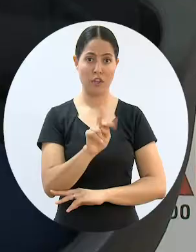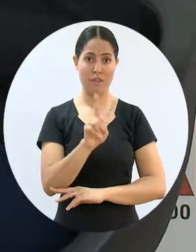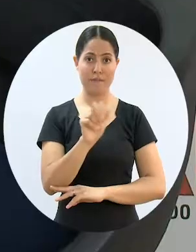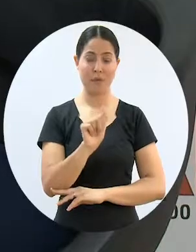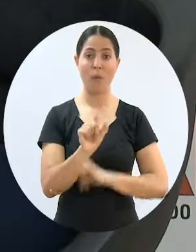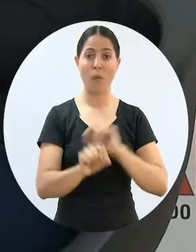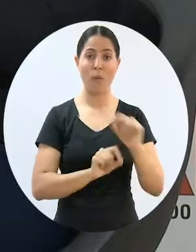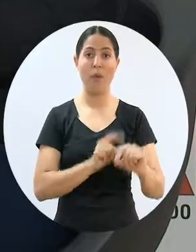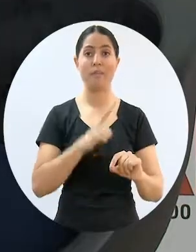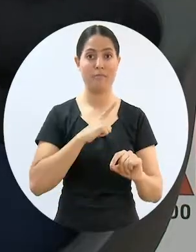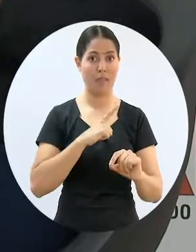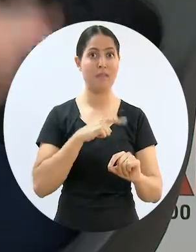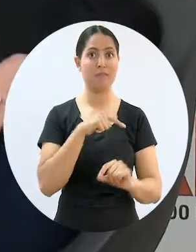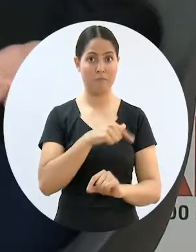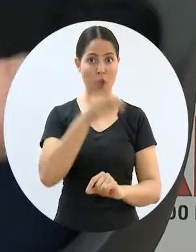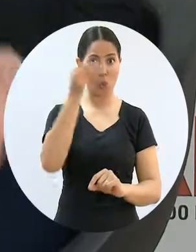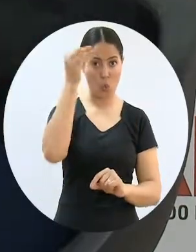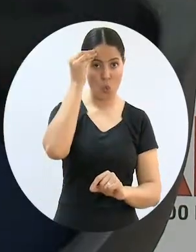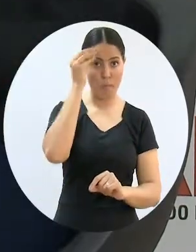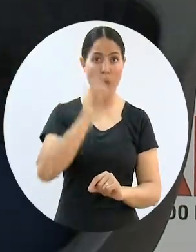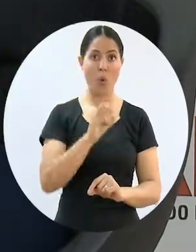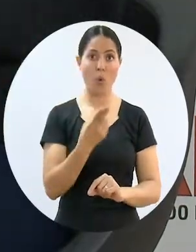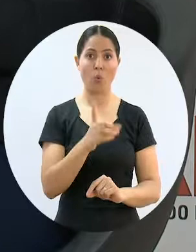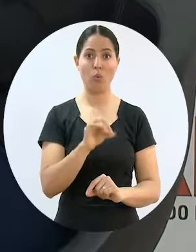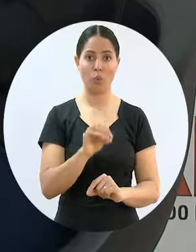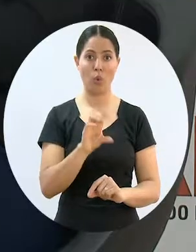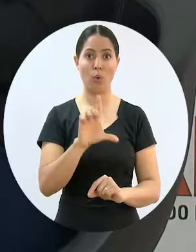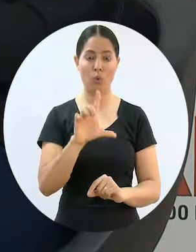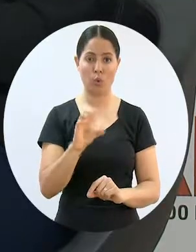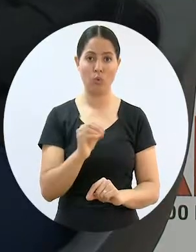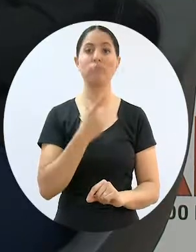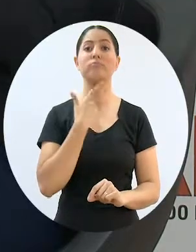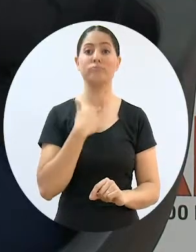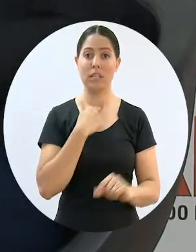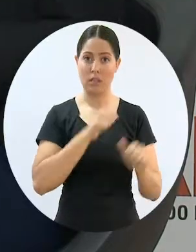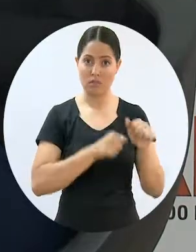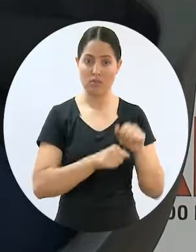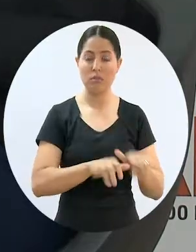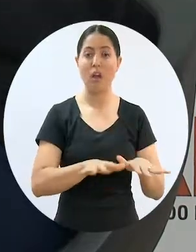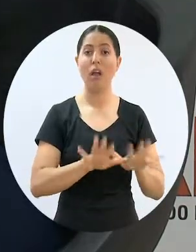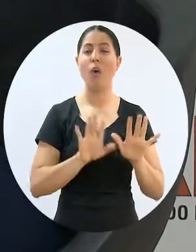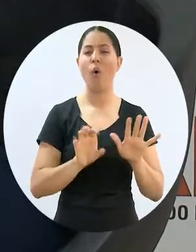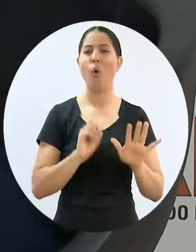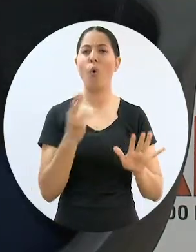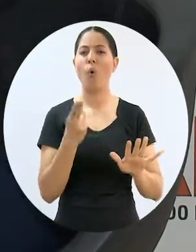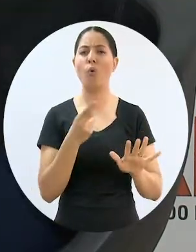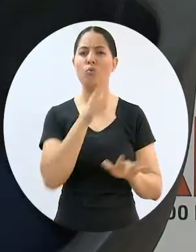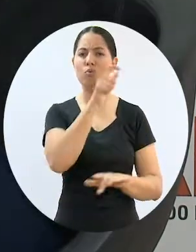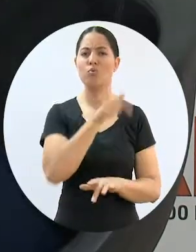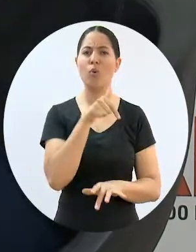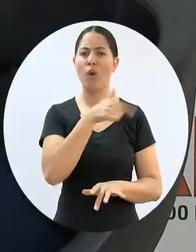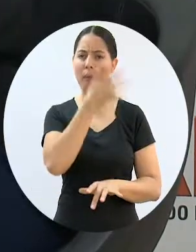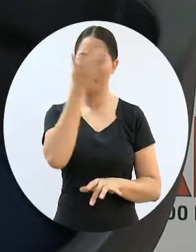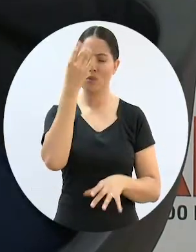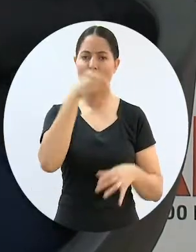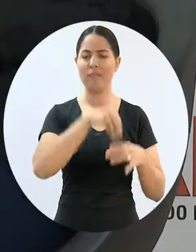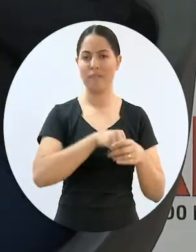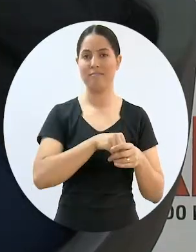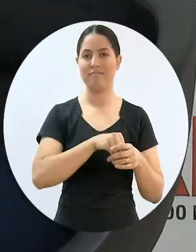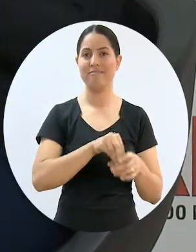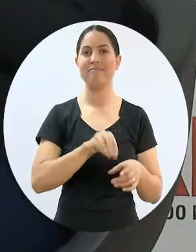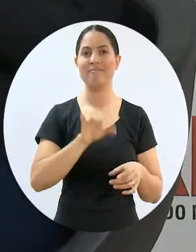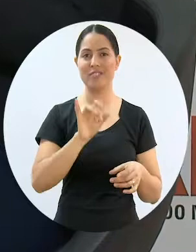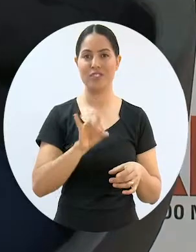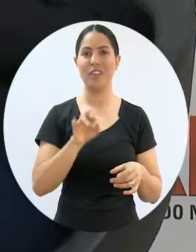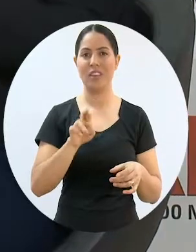é necessário demonstrar que houve dolo ou pelo menos culpa, e também ela só atinge o poluidor direto. Então, enquanto